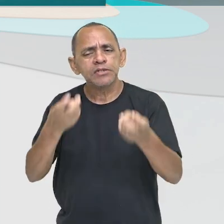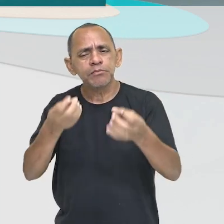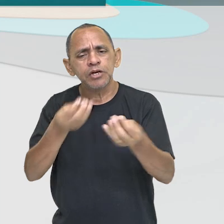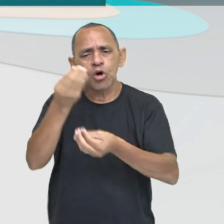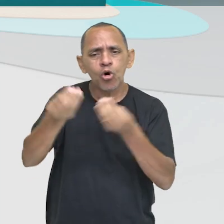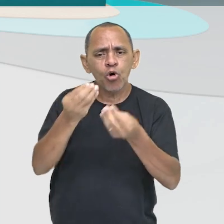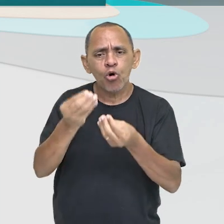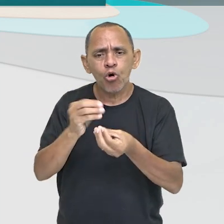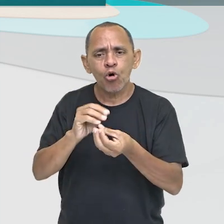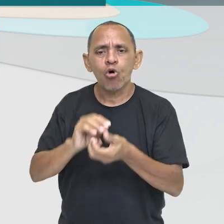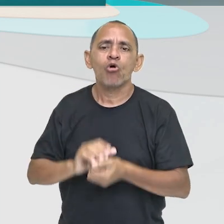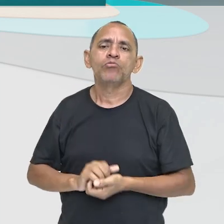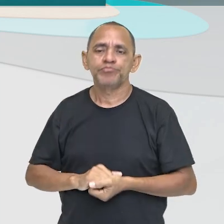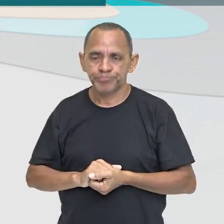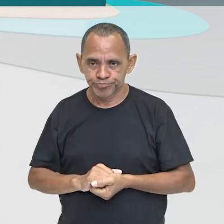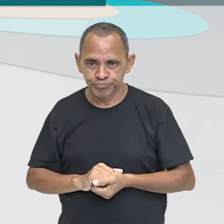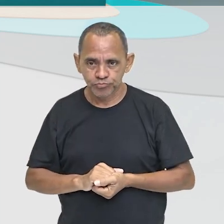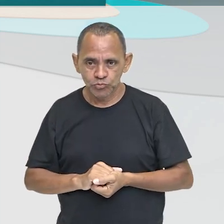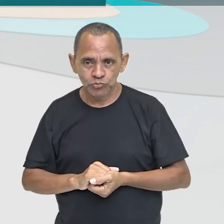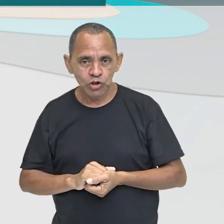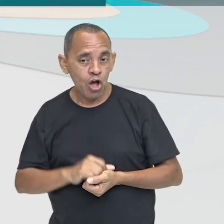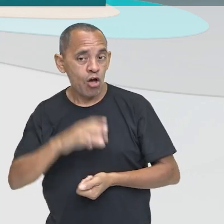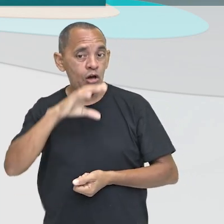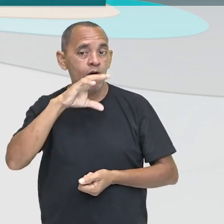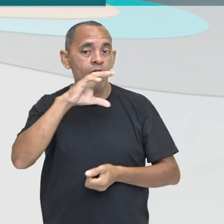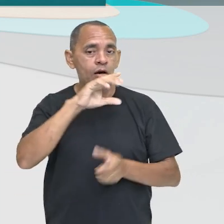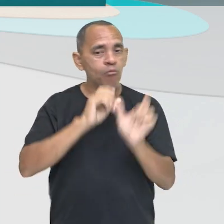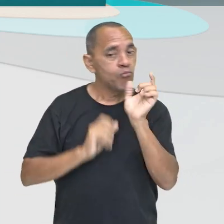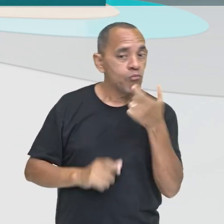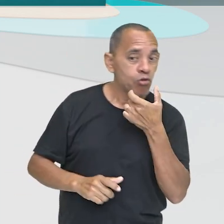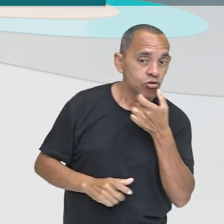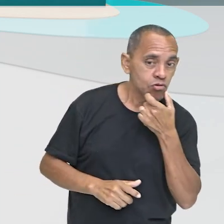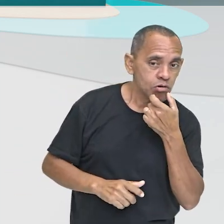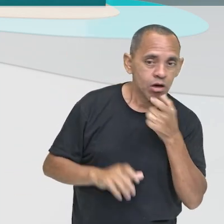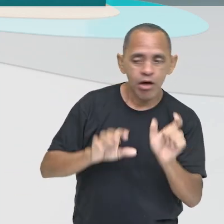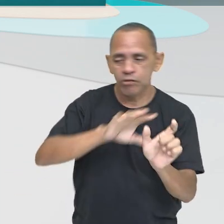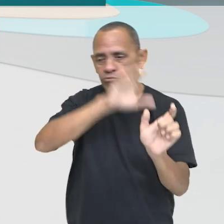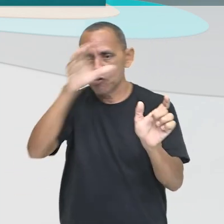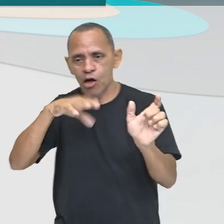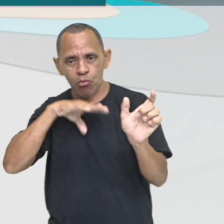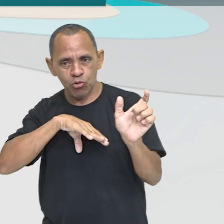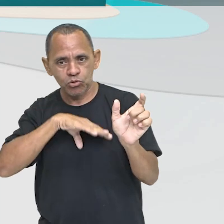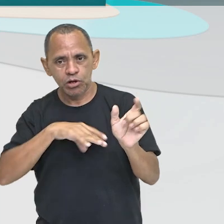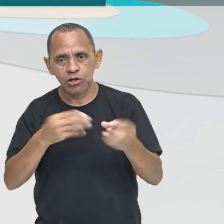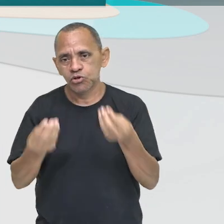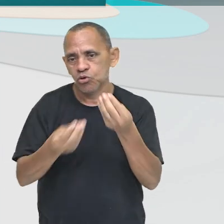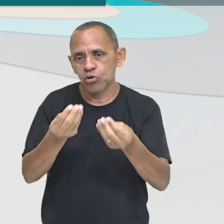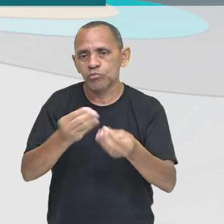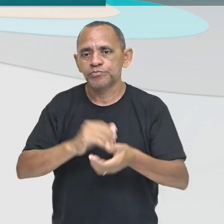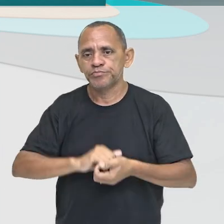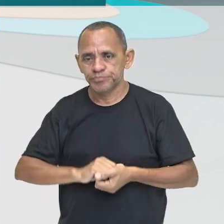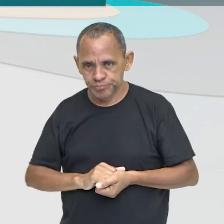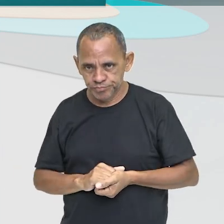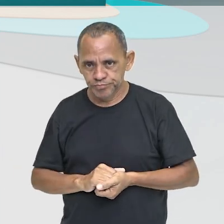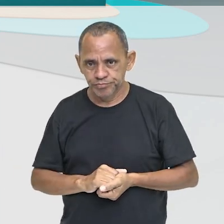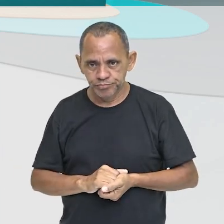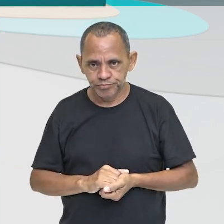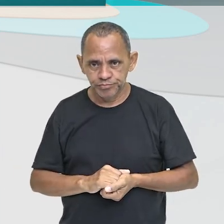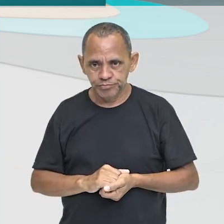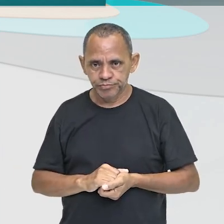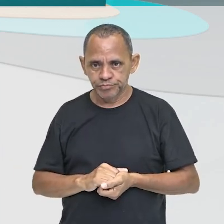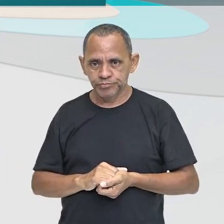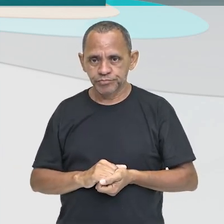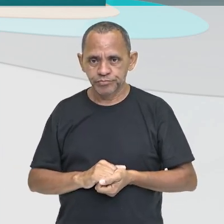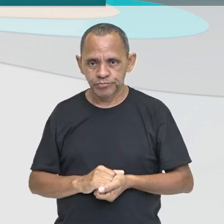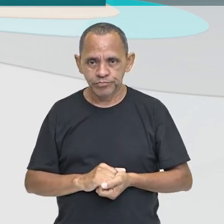dessa palavra, desse advérbio, lembrando, partindo sempre do ponto de que ly tem a tradução em língua portuguesa em mente.